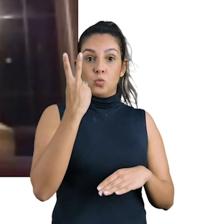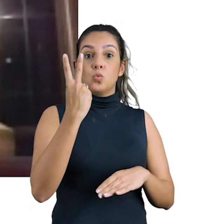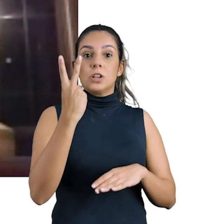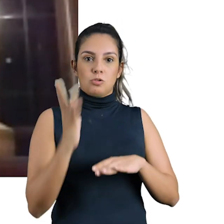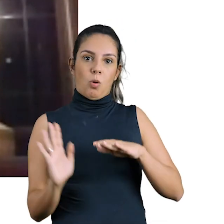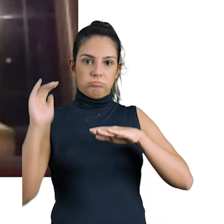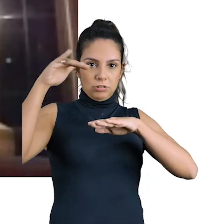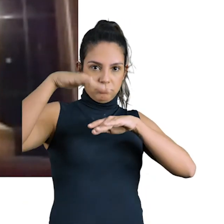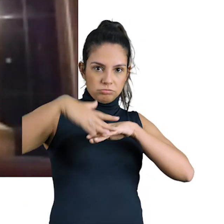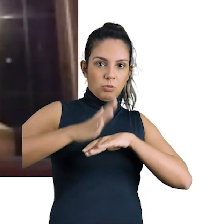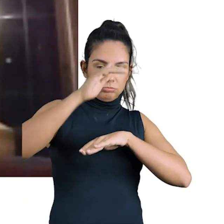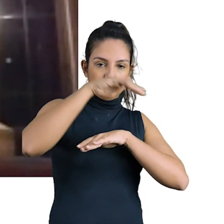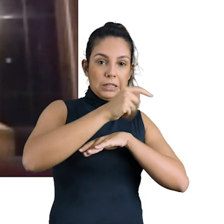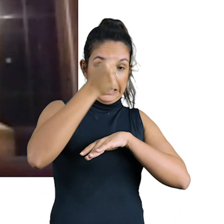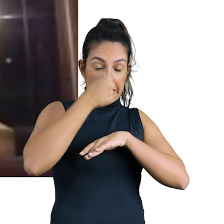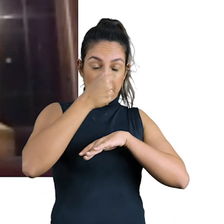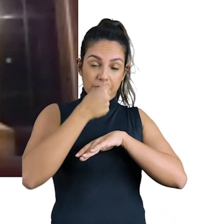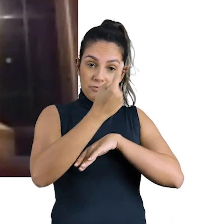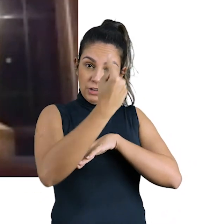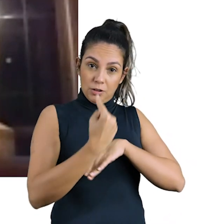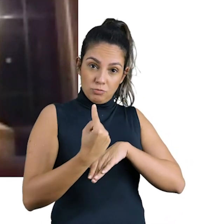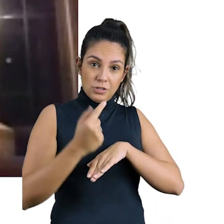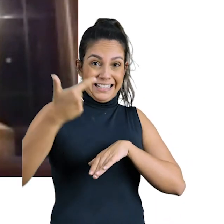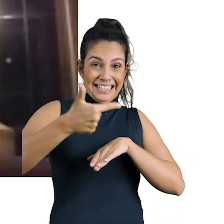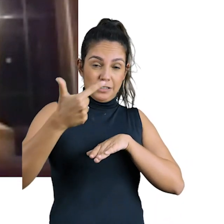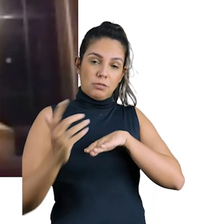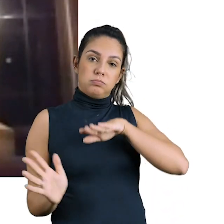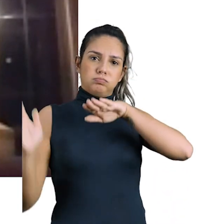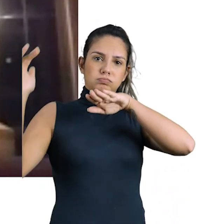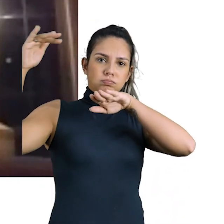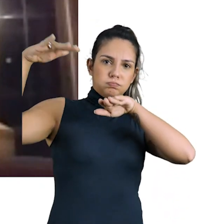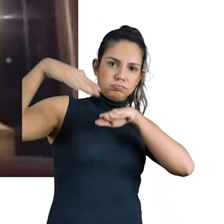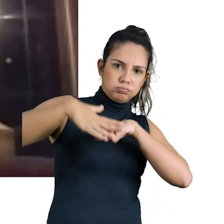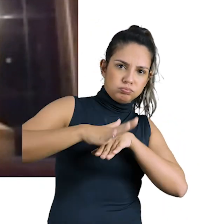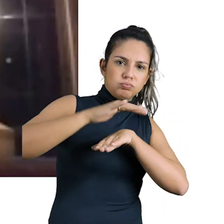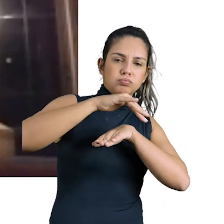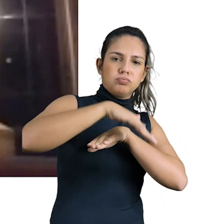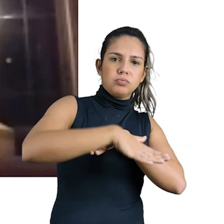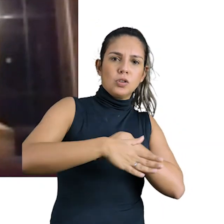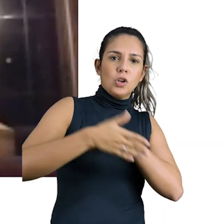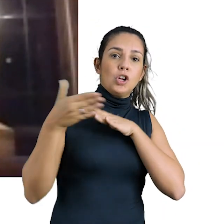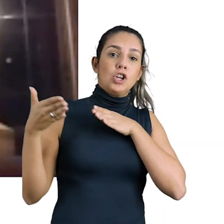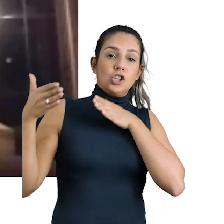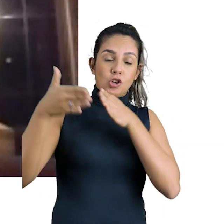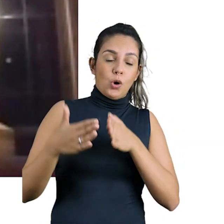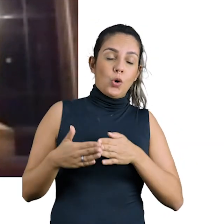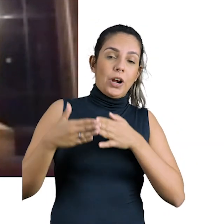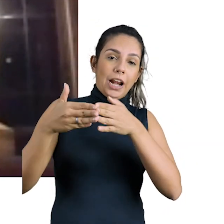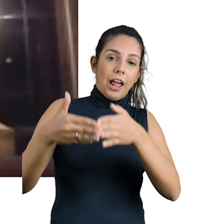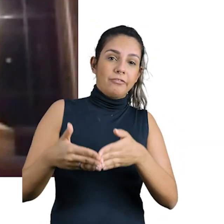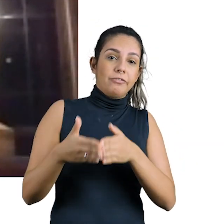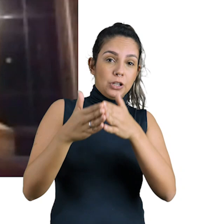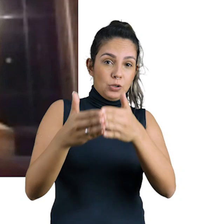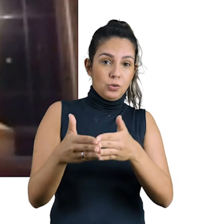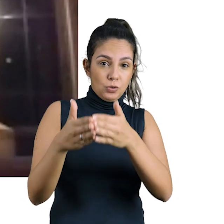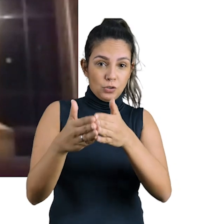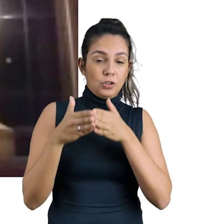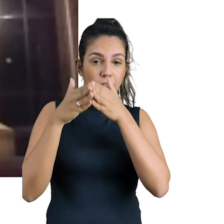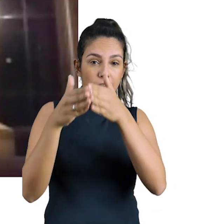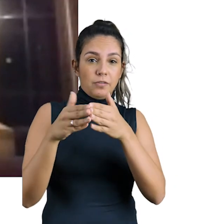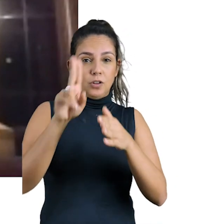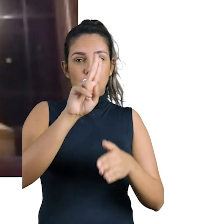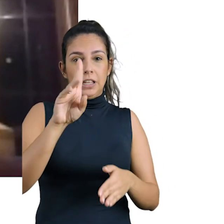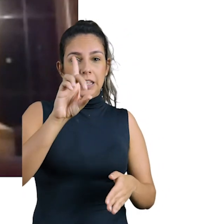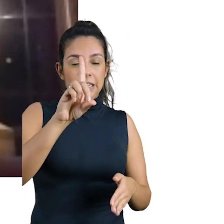duas ondas, né? A gripe espanhola chegou no Brasil já na segunda onda e chegou de navio, né? Sobretudo num navio